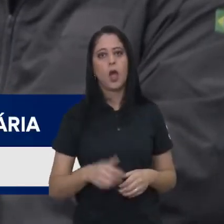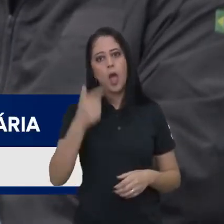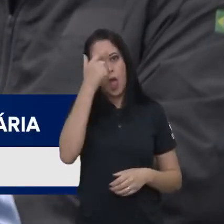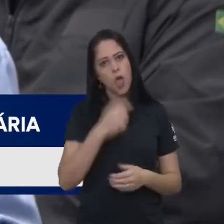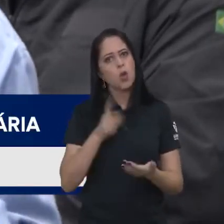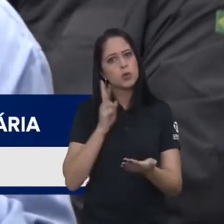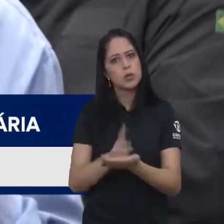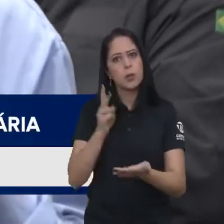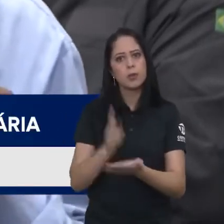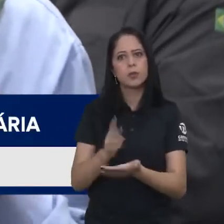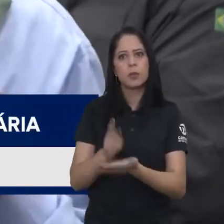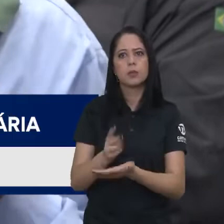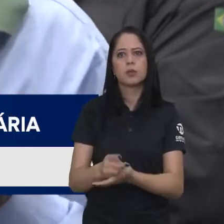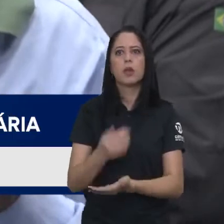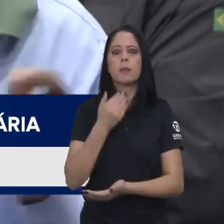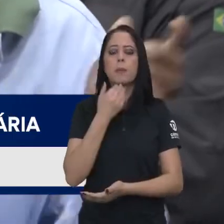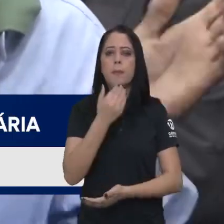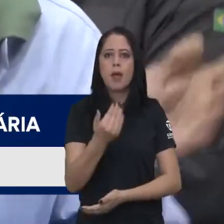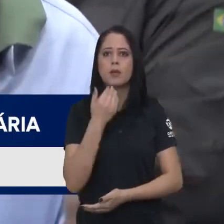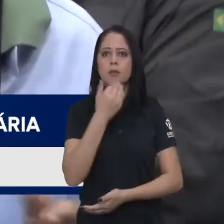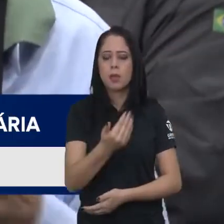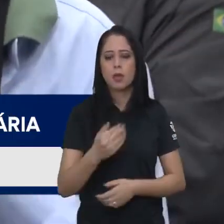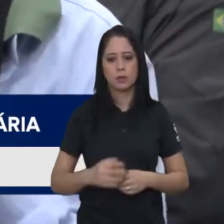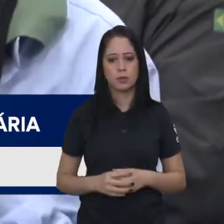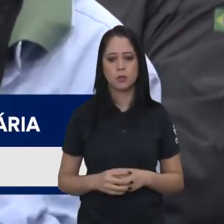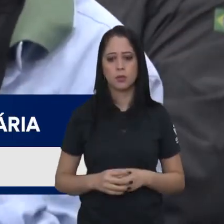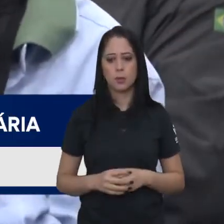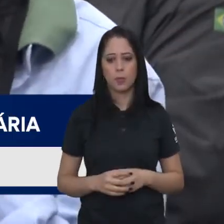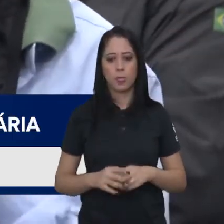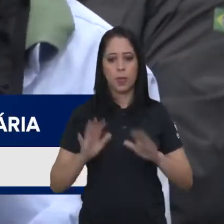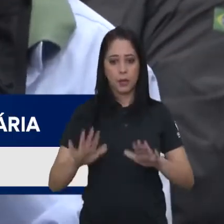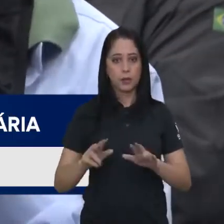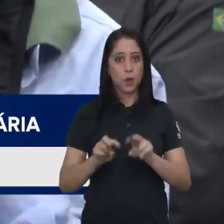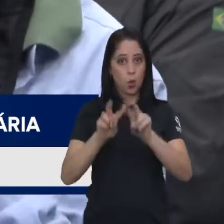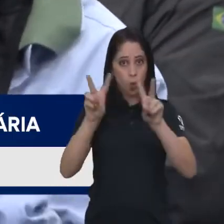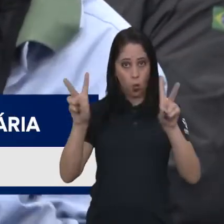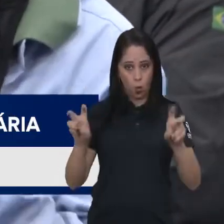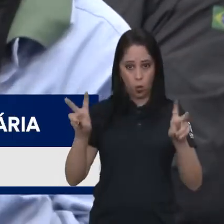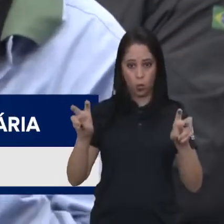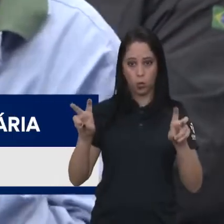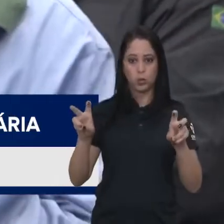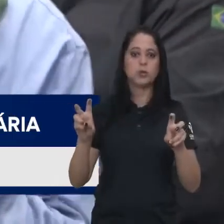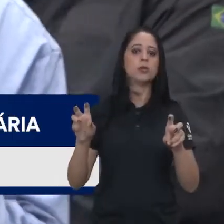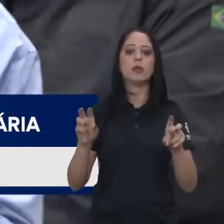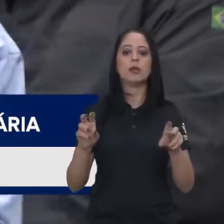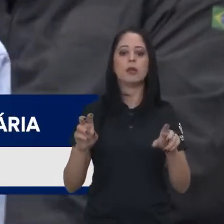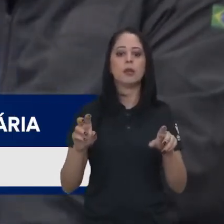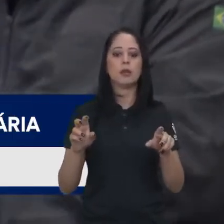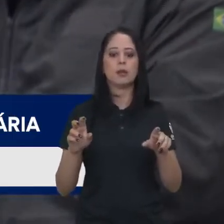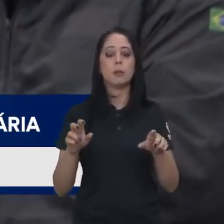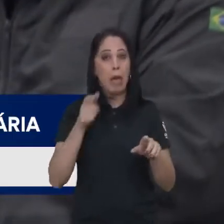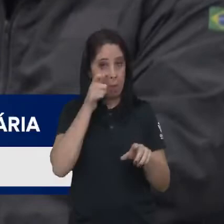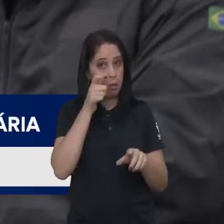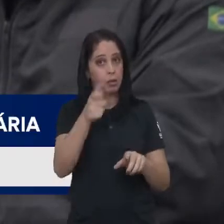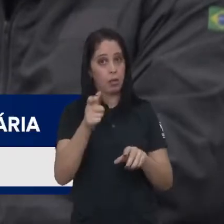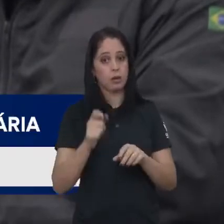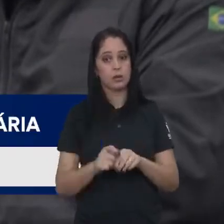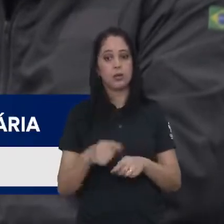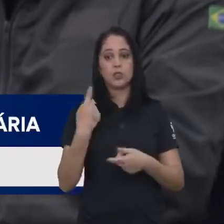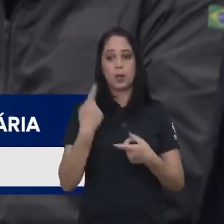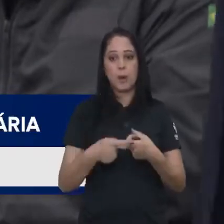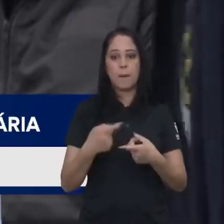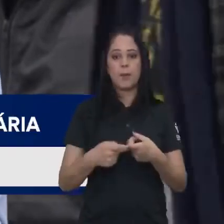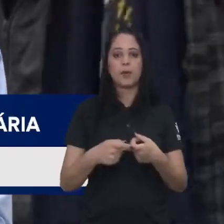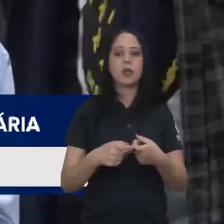cobrando soluções para isso. E outra, essa questão que o doutor Jair falou de núcleos, eu acho interessante,